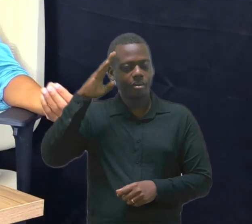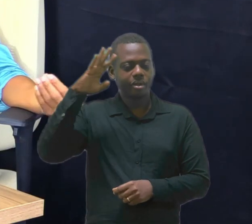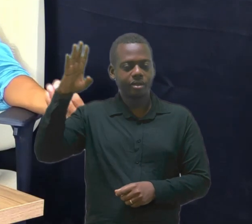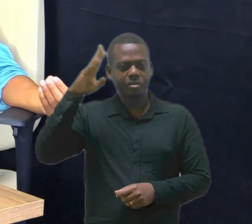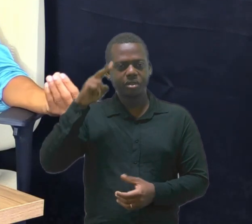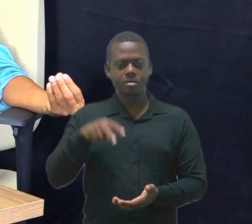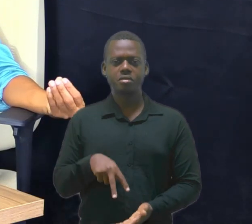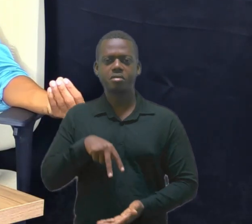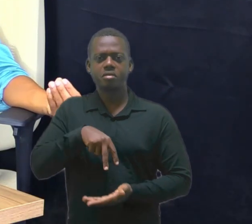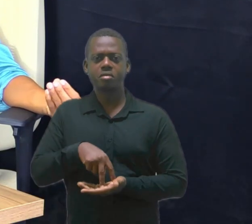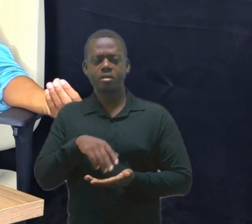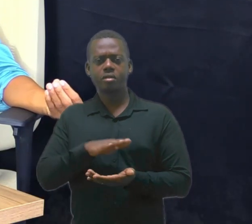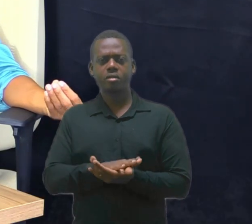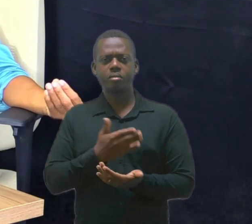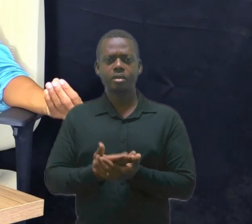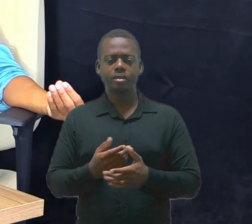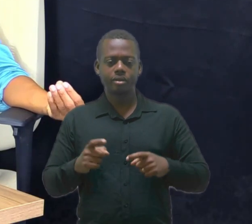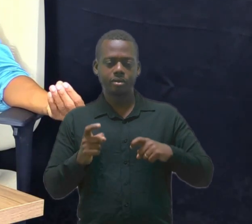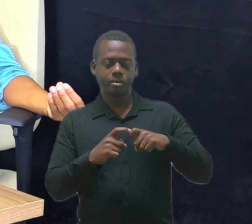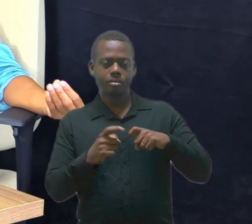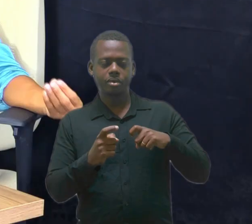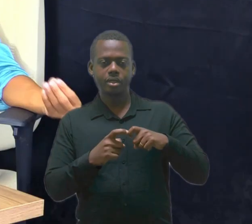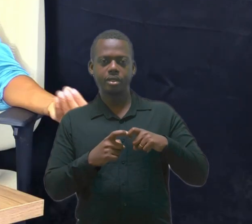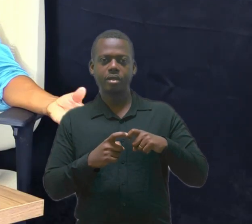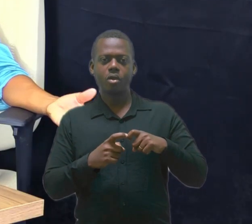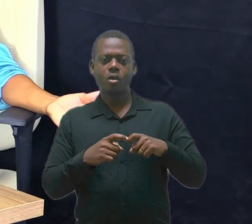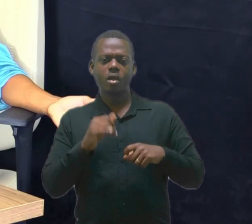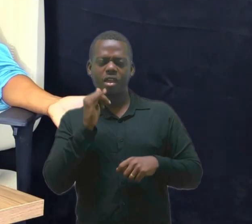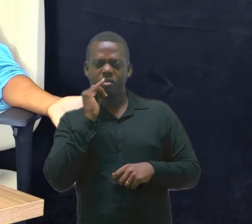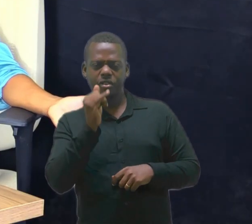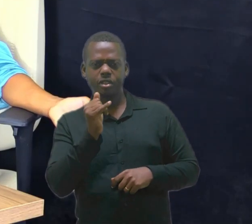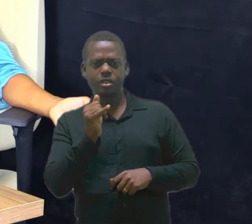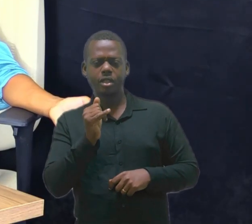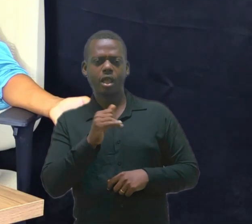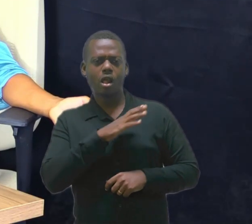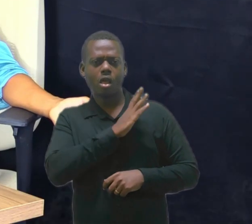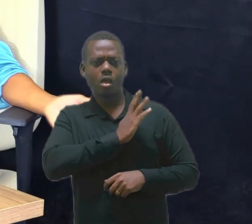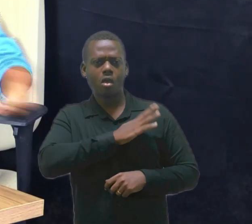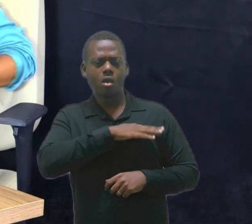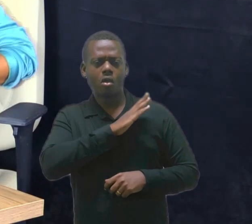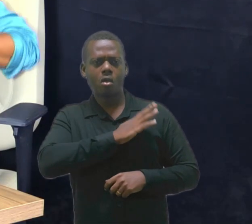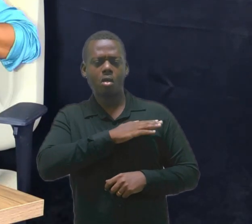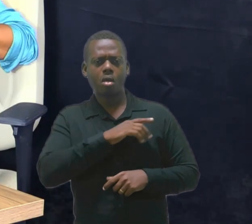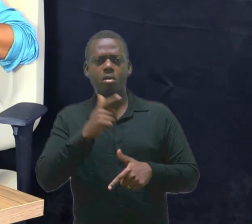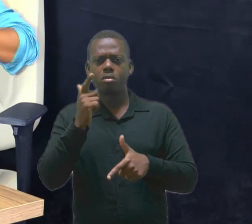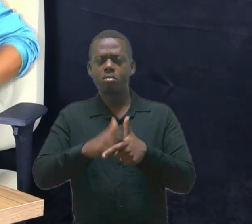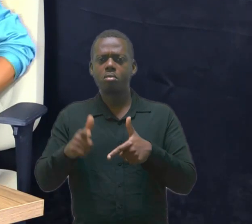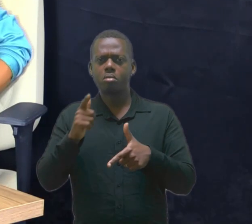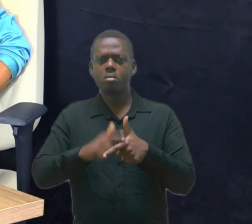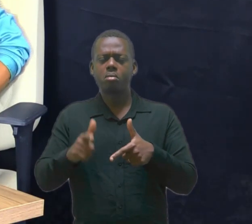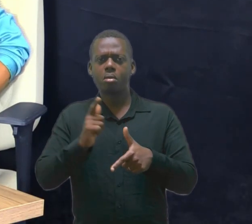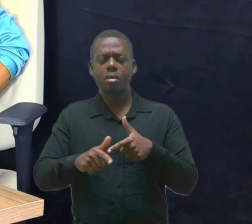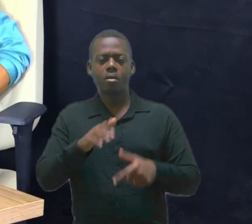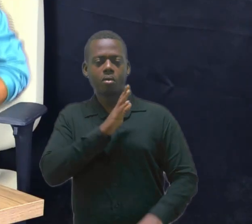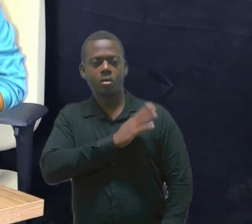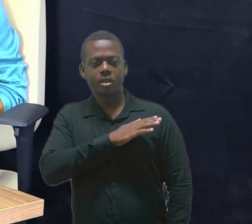lá interpretando um médico. Imagina. O médico falar que estava com dor que o problema, né? Que o problema era no